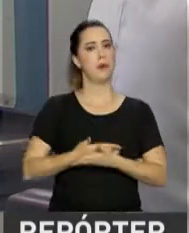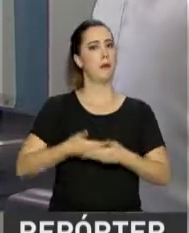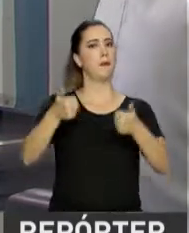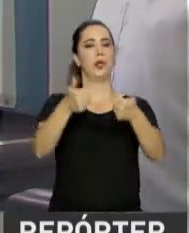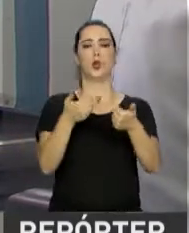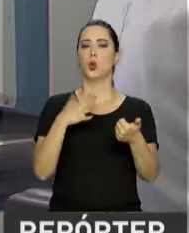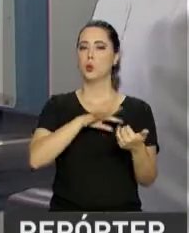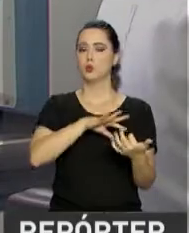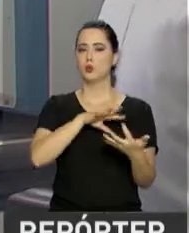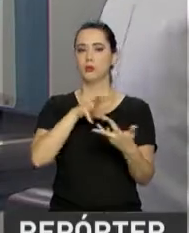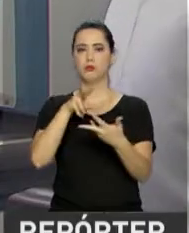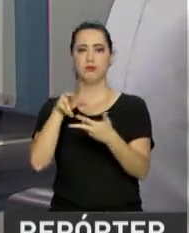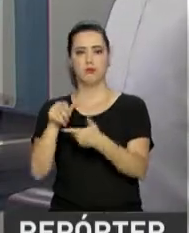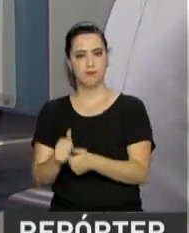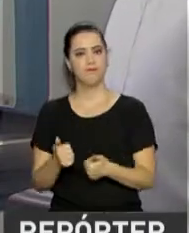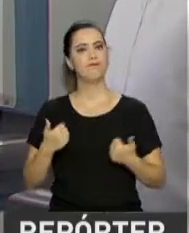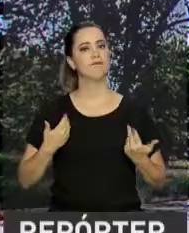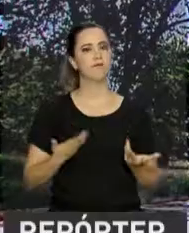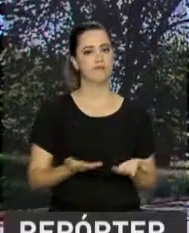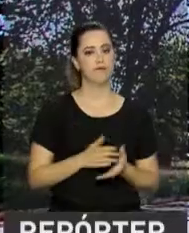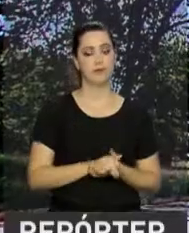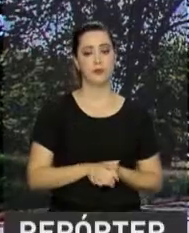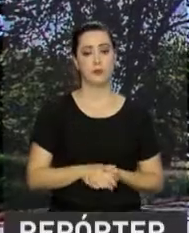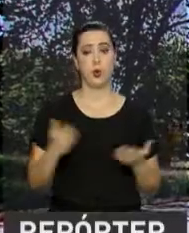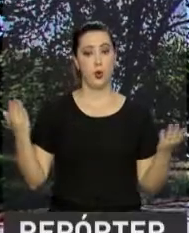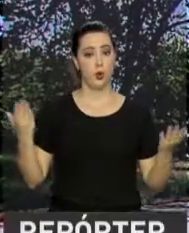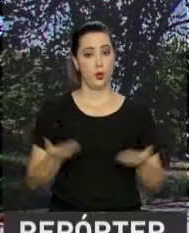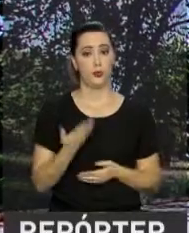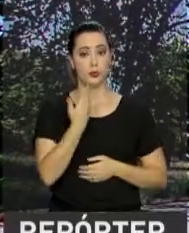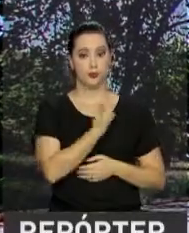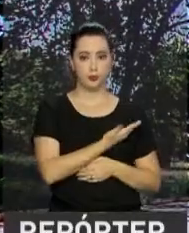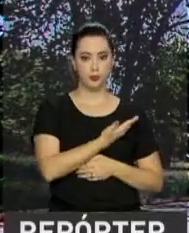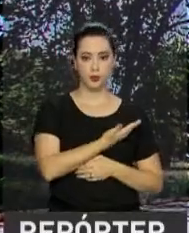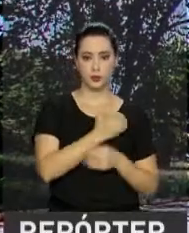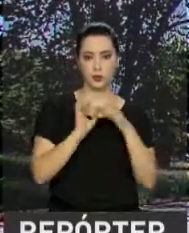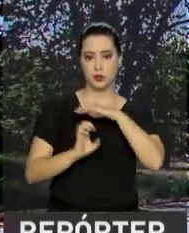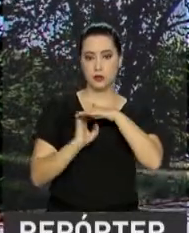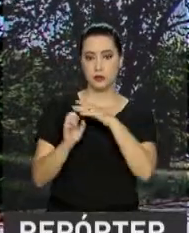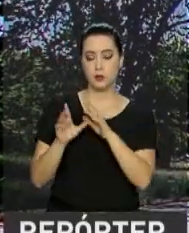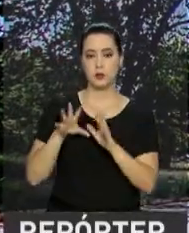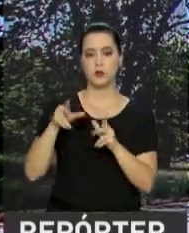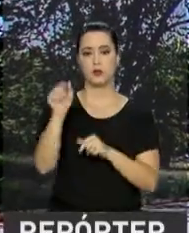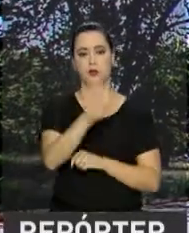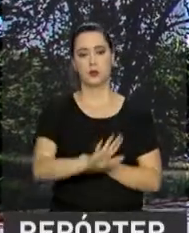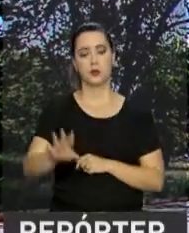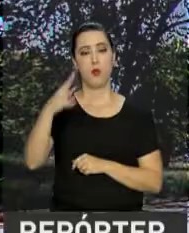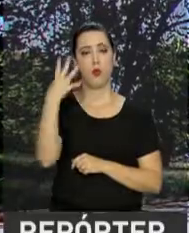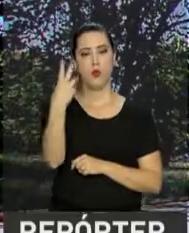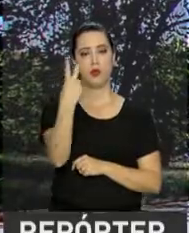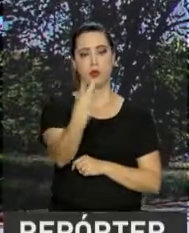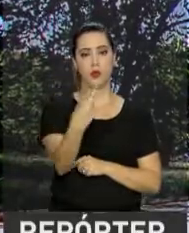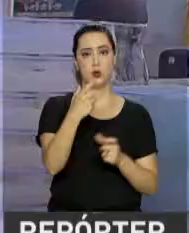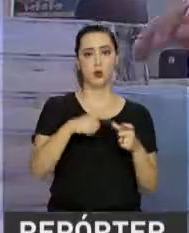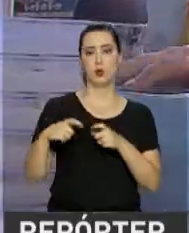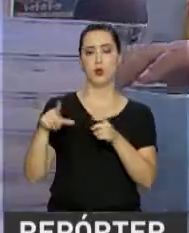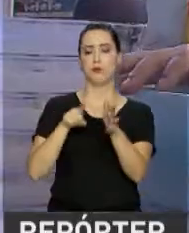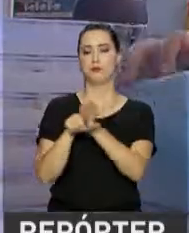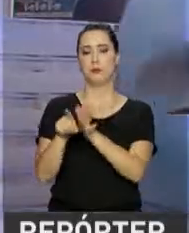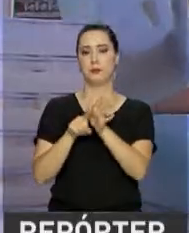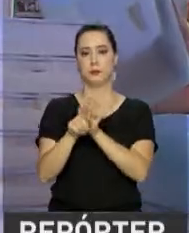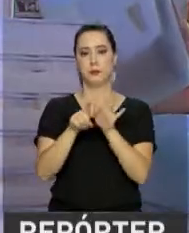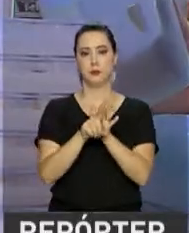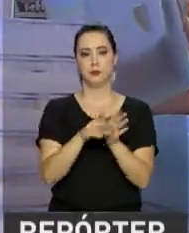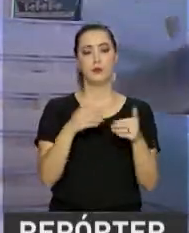eficientes e sustentáveis do mundo atualmente a empresa tem todo o país 42 unidades de pesquisa